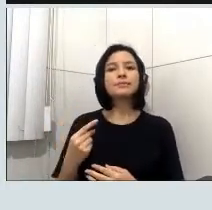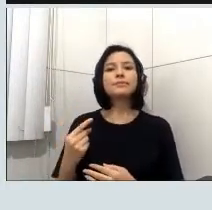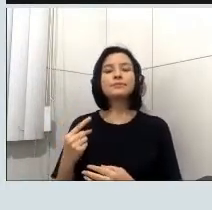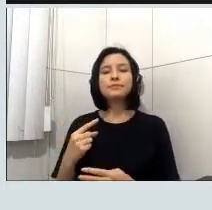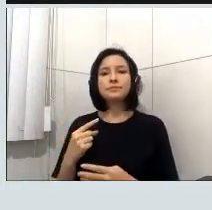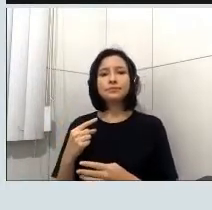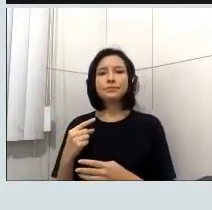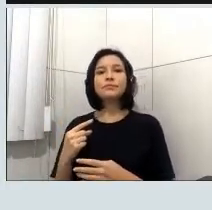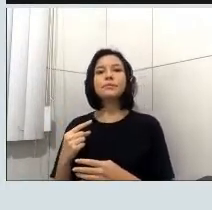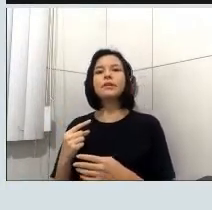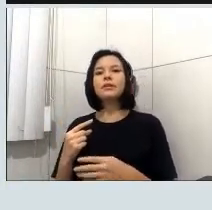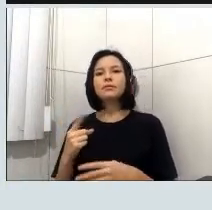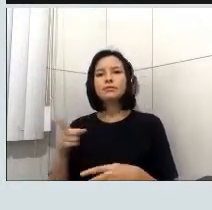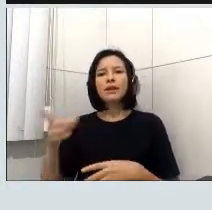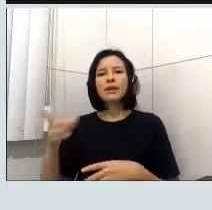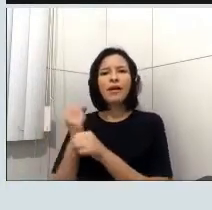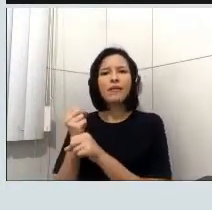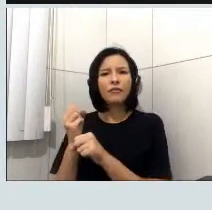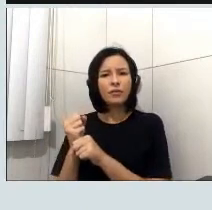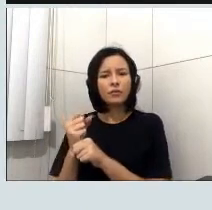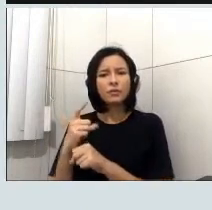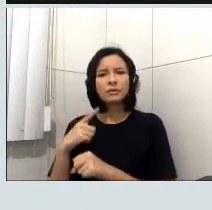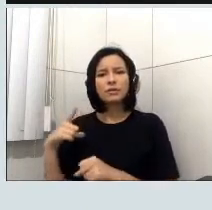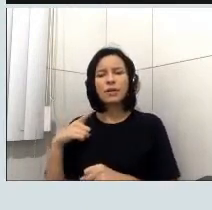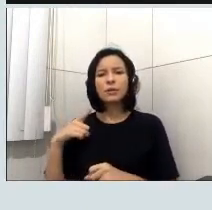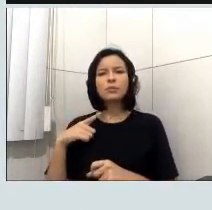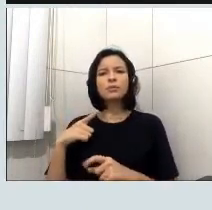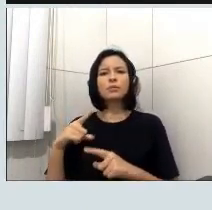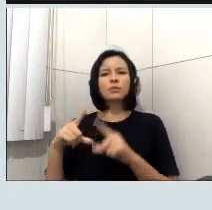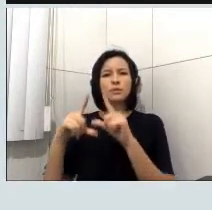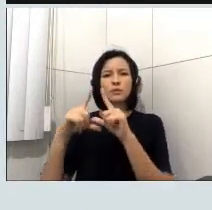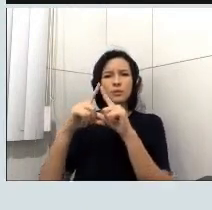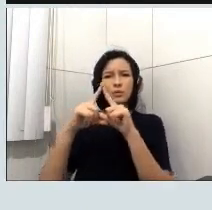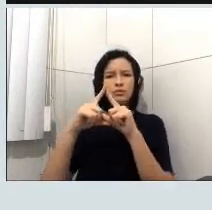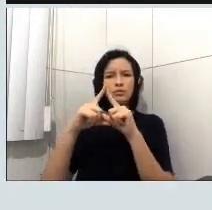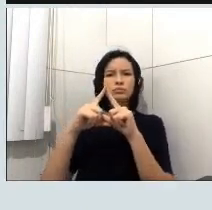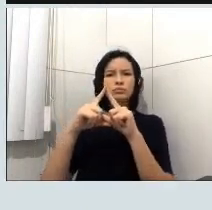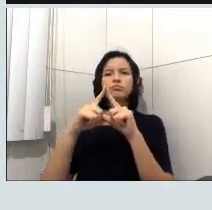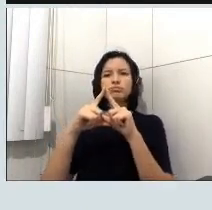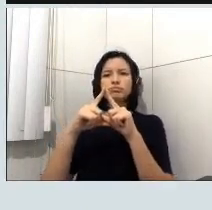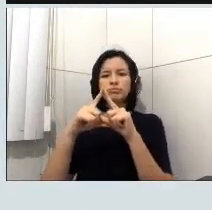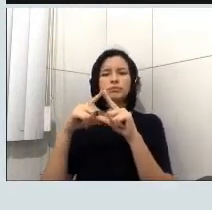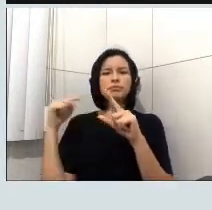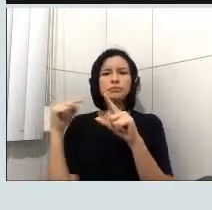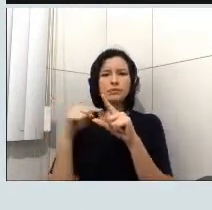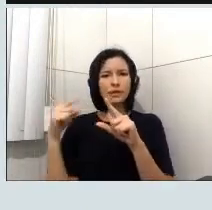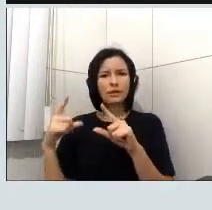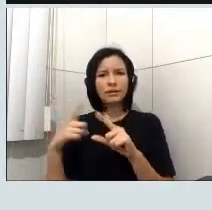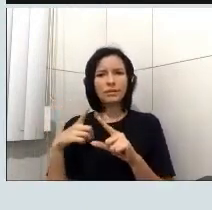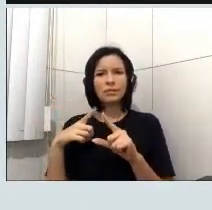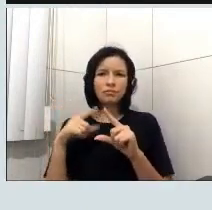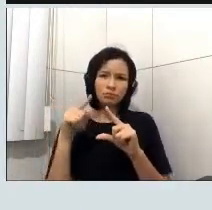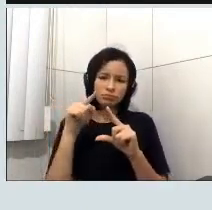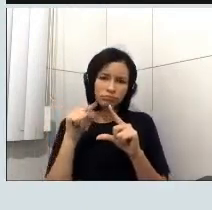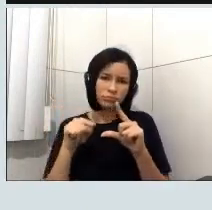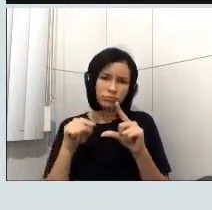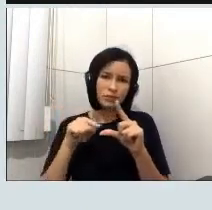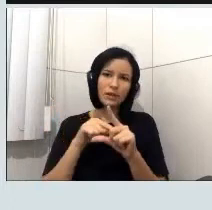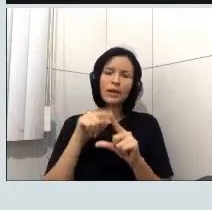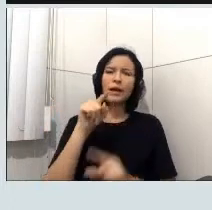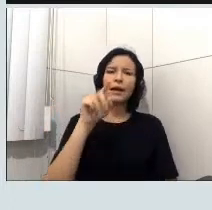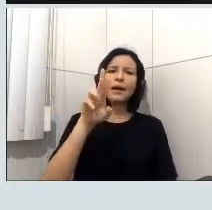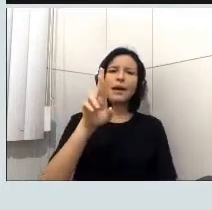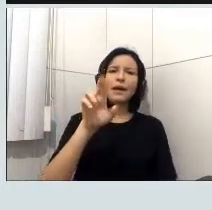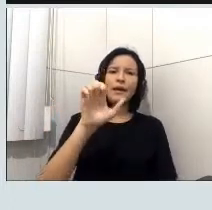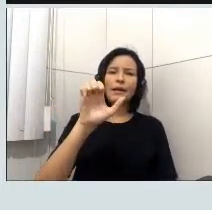a formulazinha, o triângulo é um triângulo retângulo, e se nós temos o triângulo retângulo, usamos o teorema de Pitágoras, que